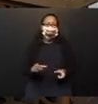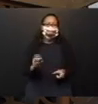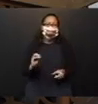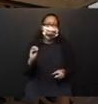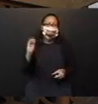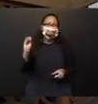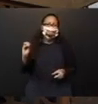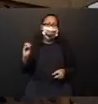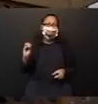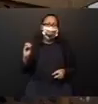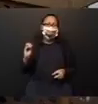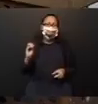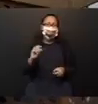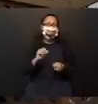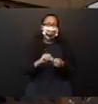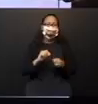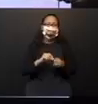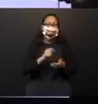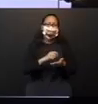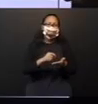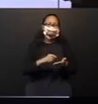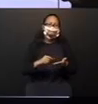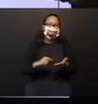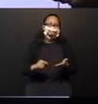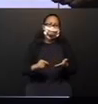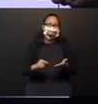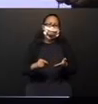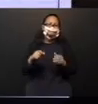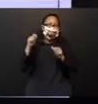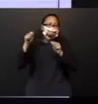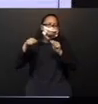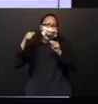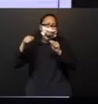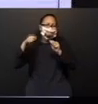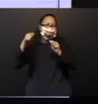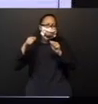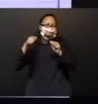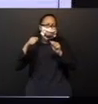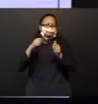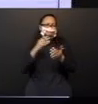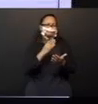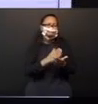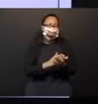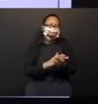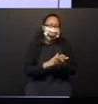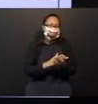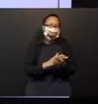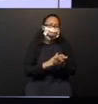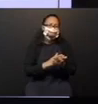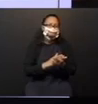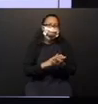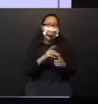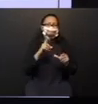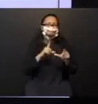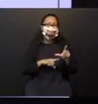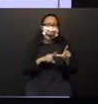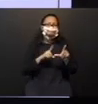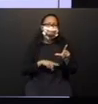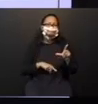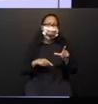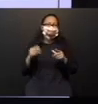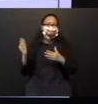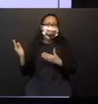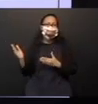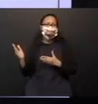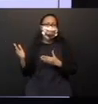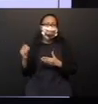favor, façam depois a anotação, depois com o vídeo pausado. CH, Z, S e XI aqui na